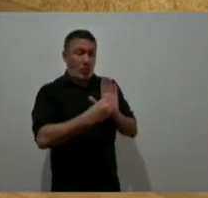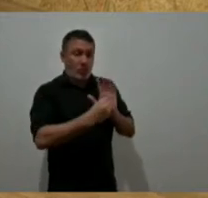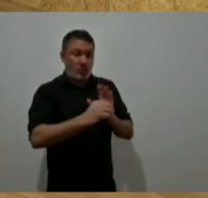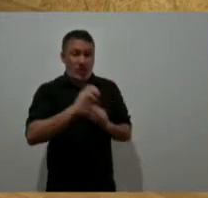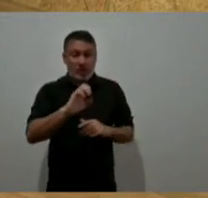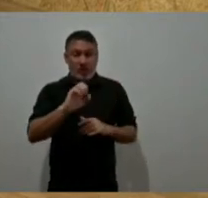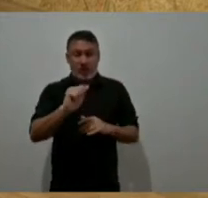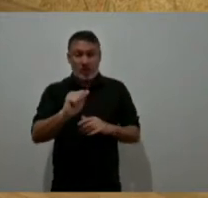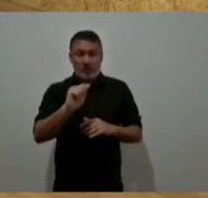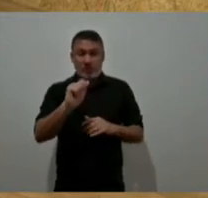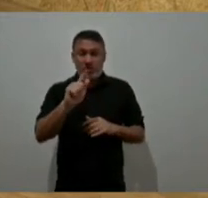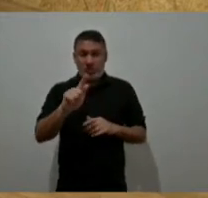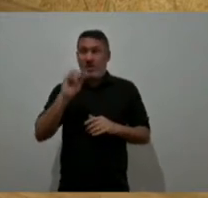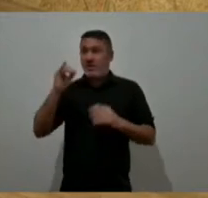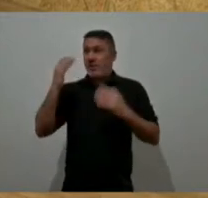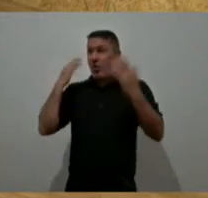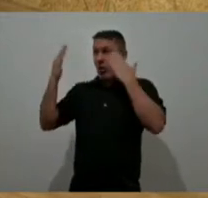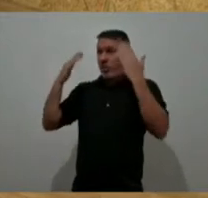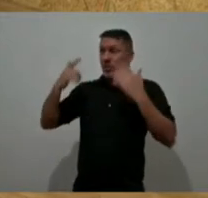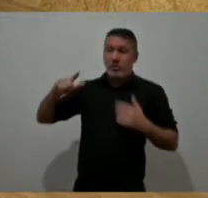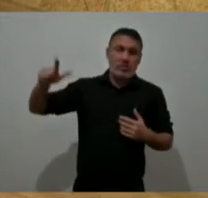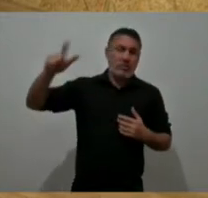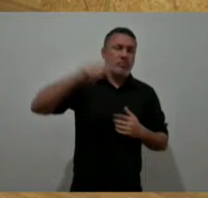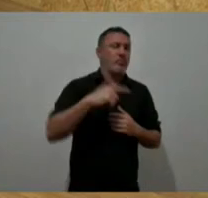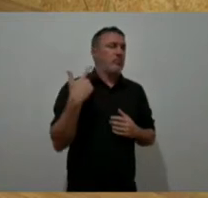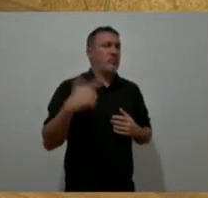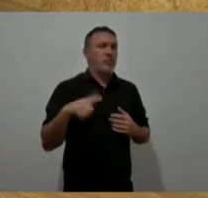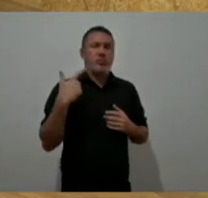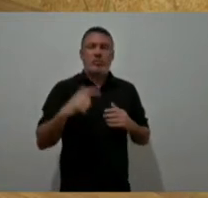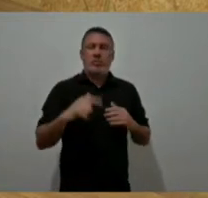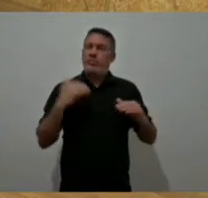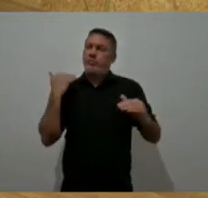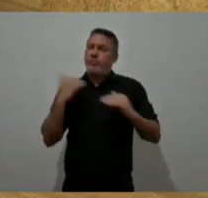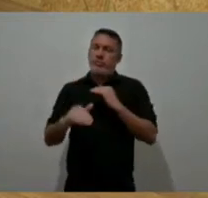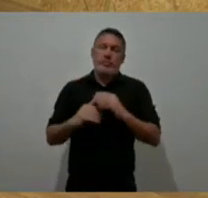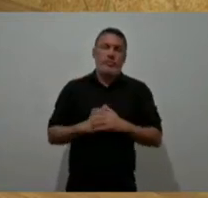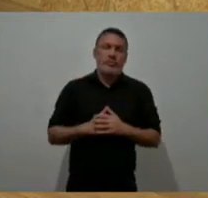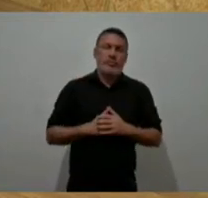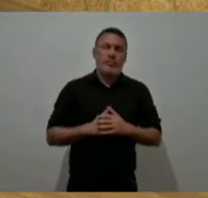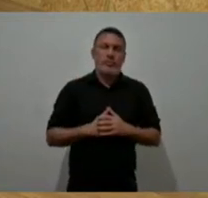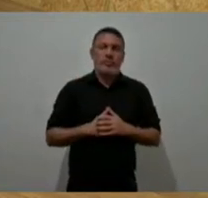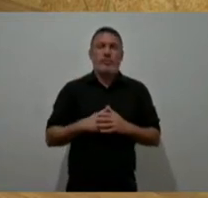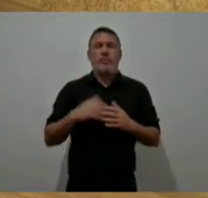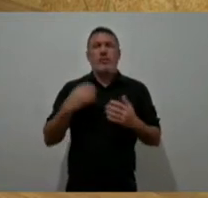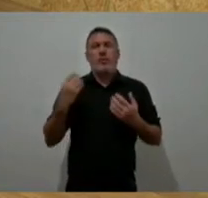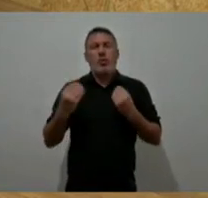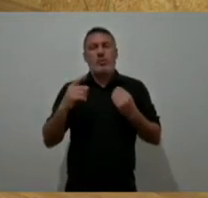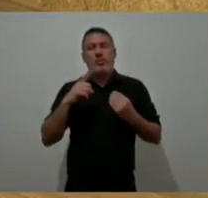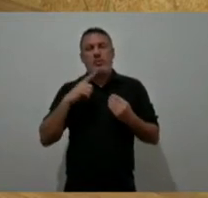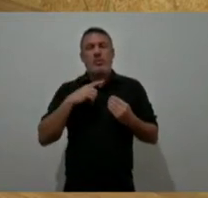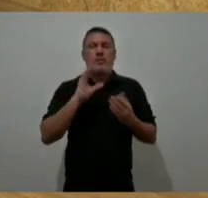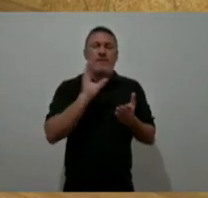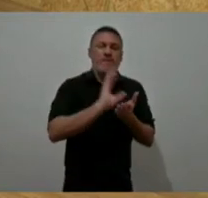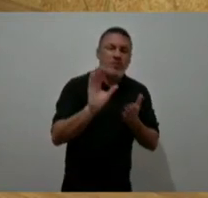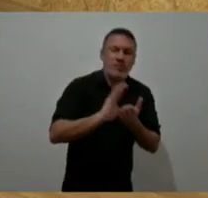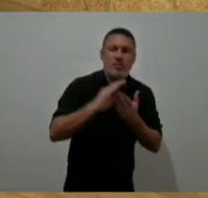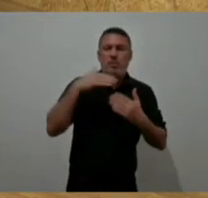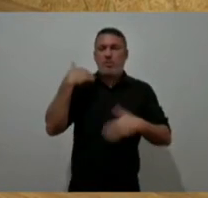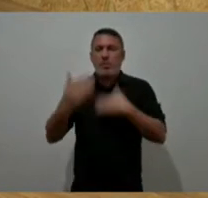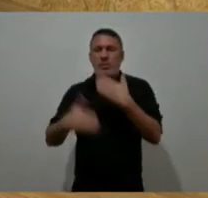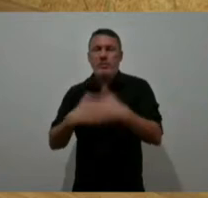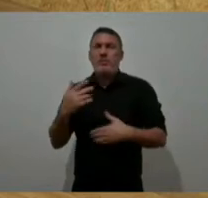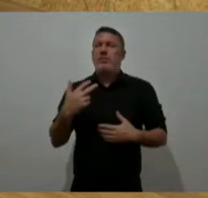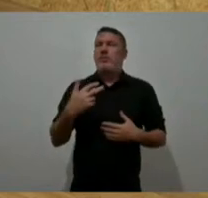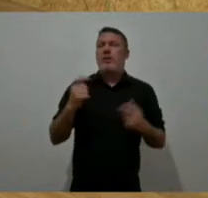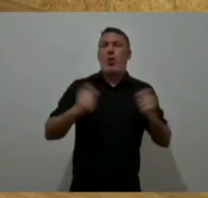o investidor não olha isso no seu processo de investimento, também está em desvantagem comparativa. As